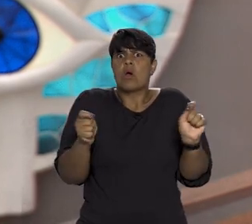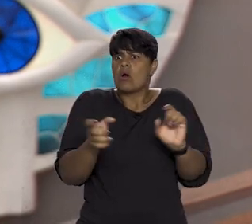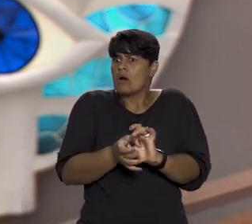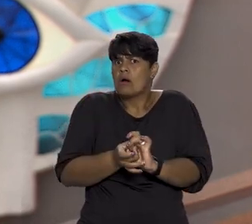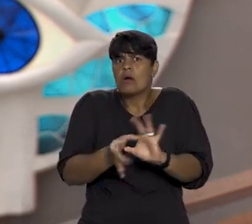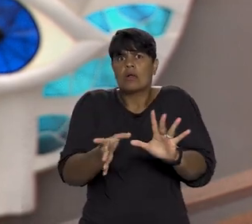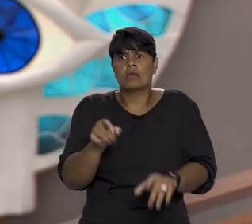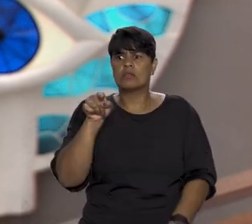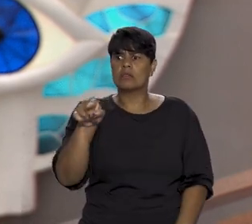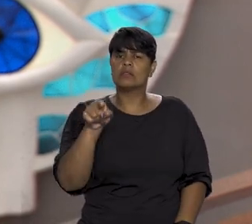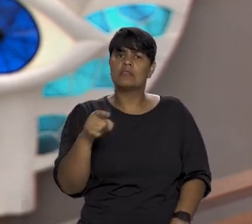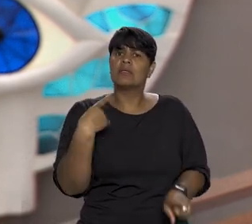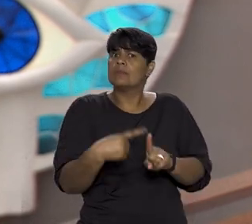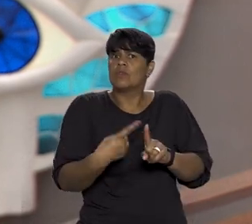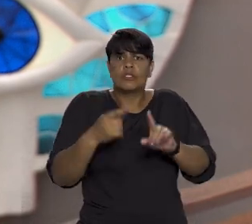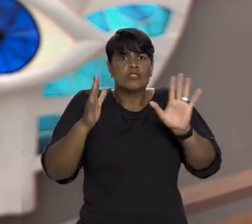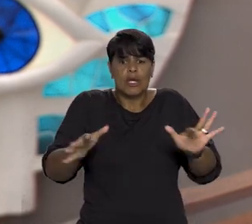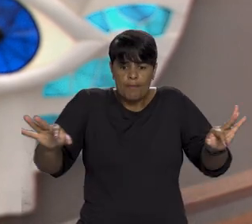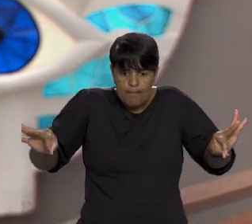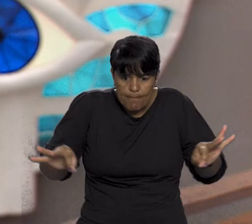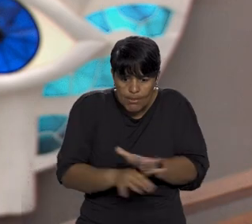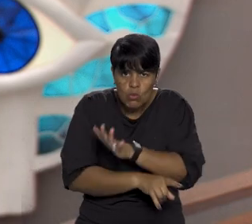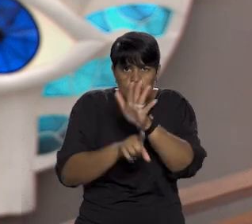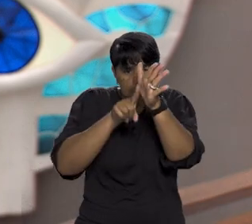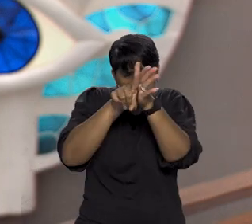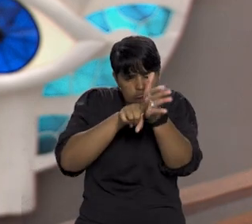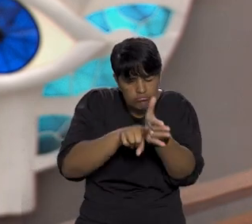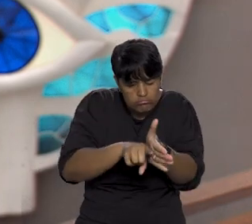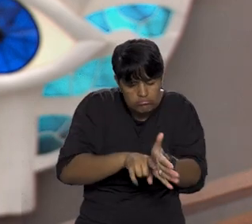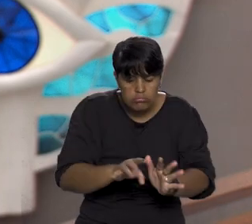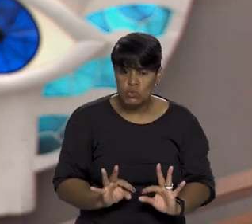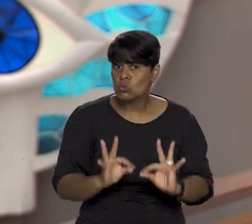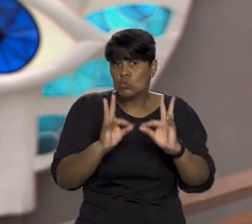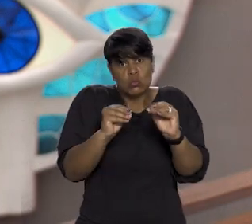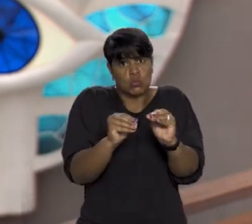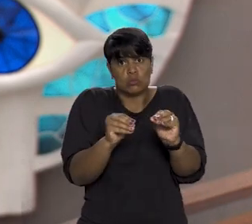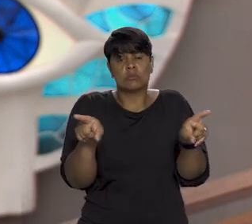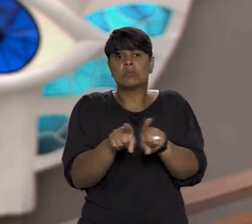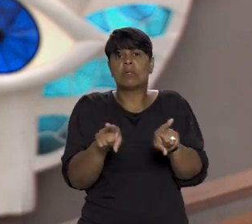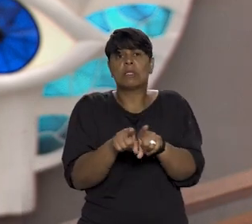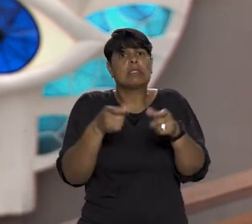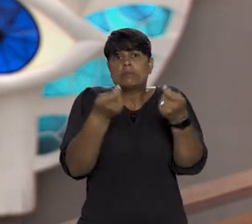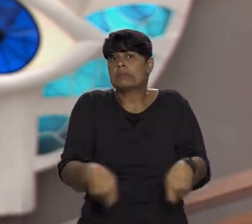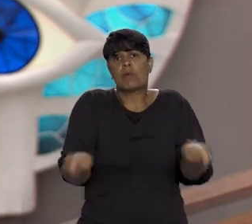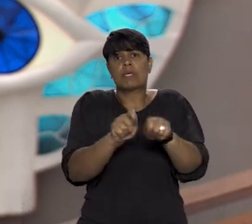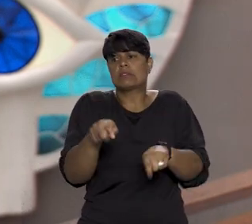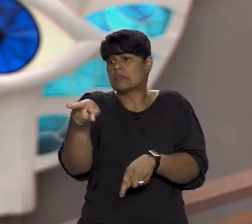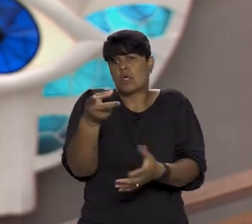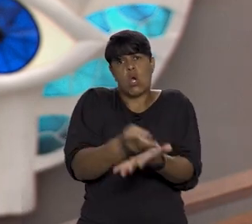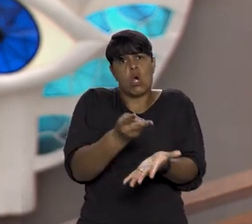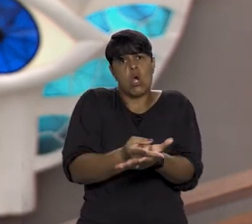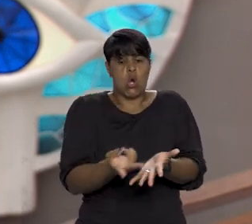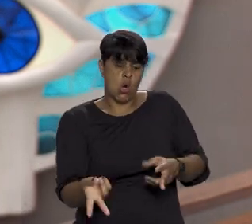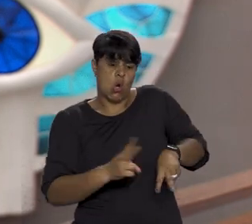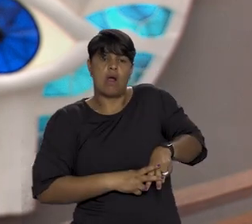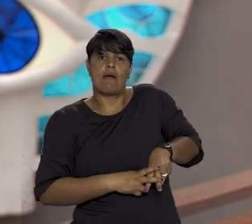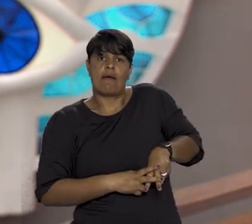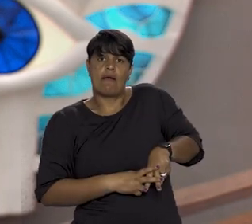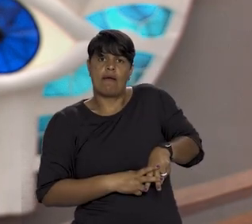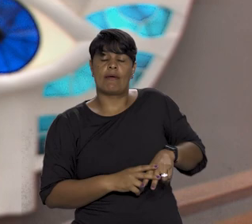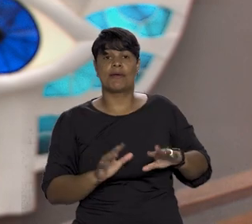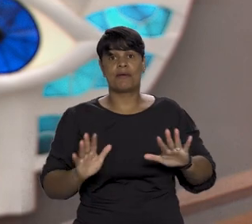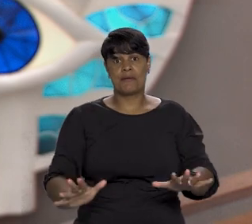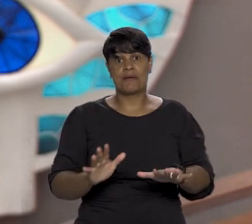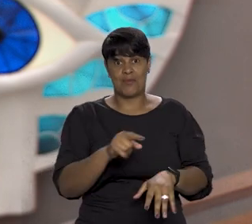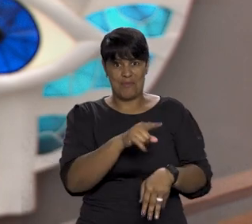prisão cautelar devido ao término da instrução do processo e da ausência de razões concretas para a manutenção da medida para